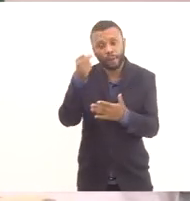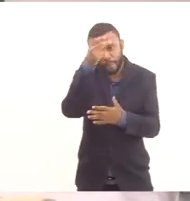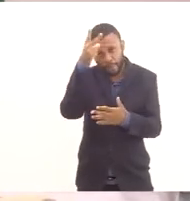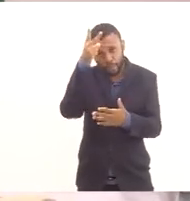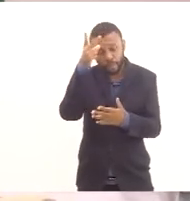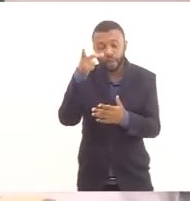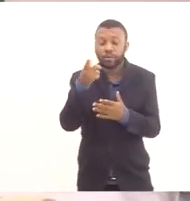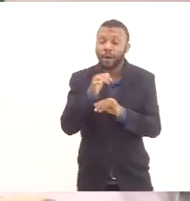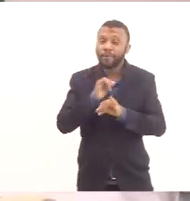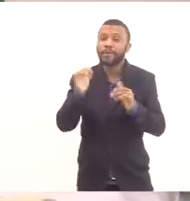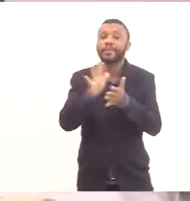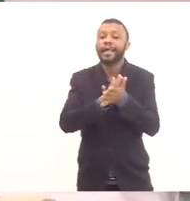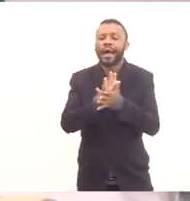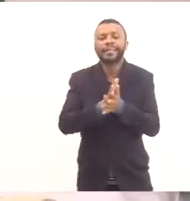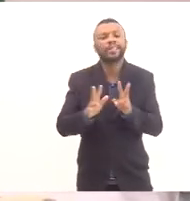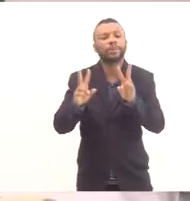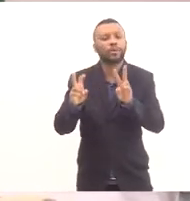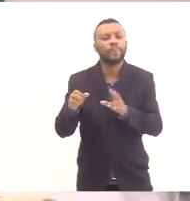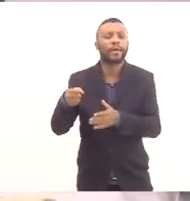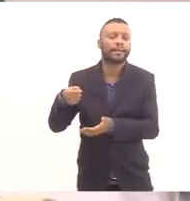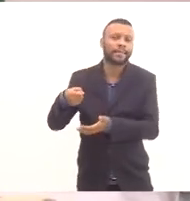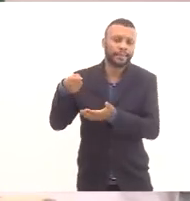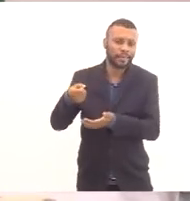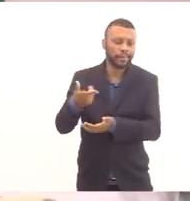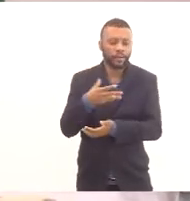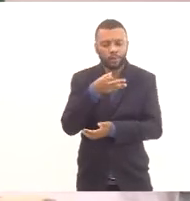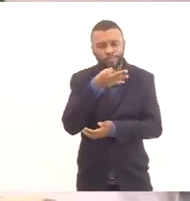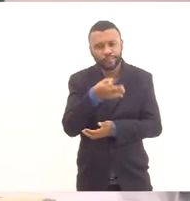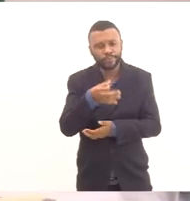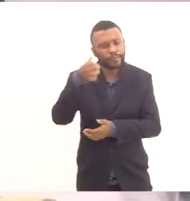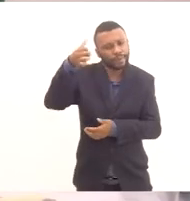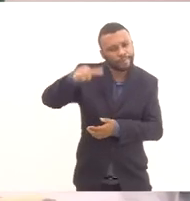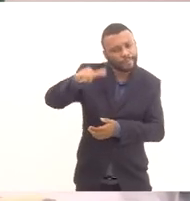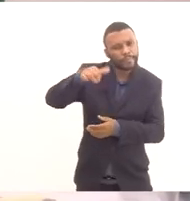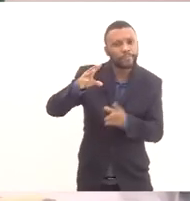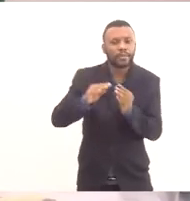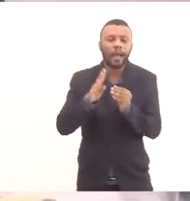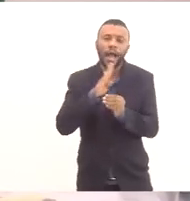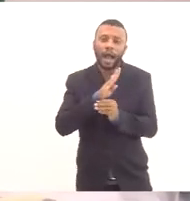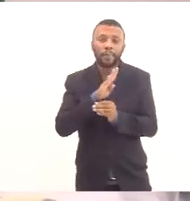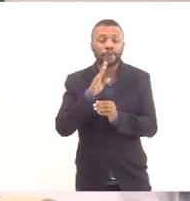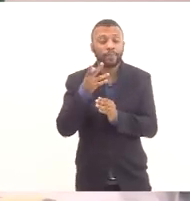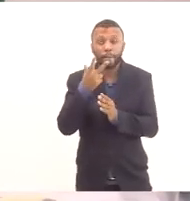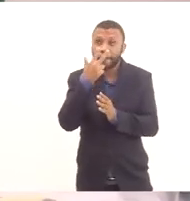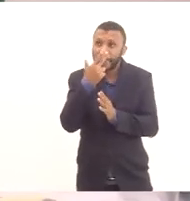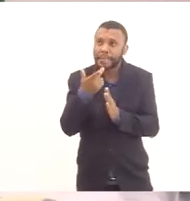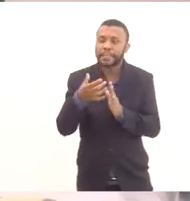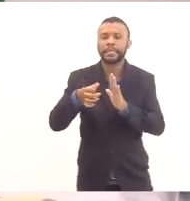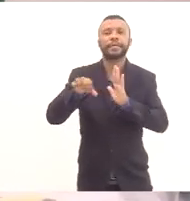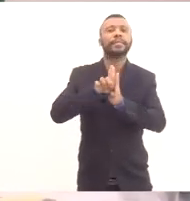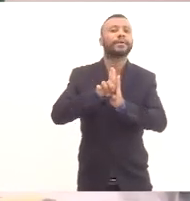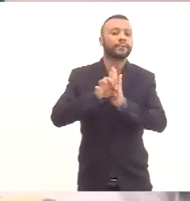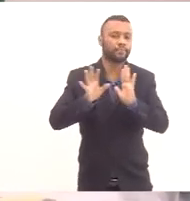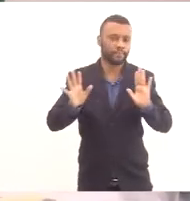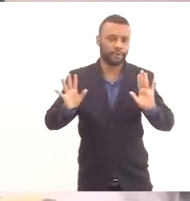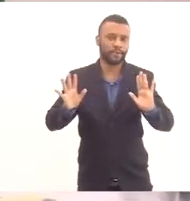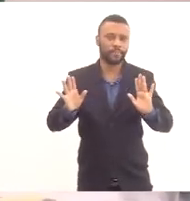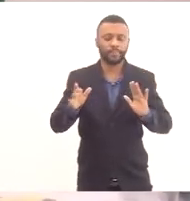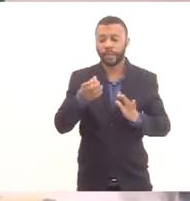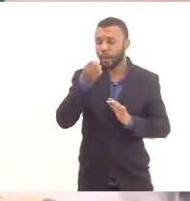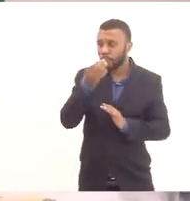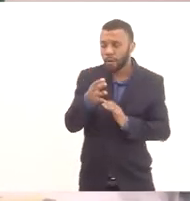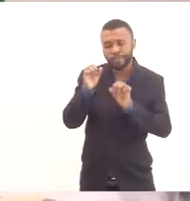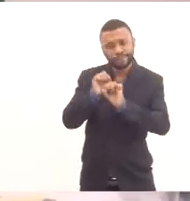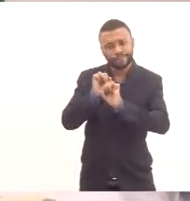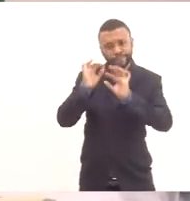em relação a isso é seja que ao meu ver uma salvo melhor juízo Maravilha muito rápido a configura crime inclusive mas é bom o seu